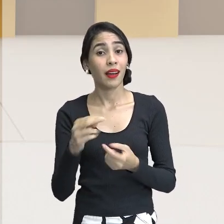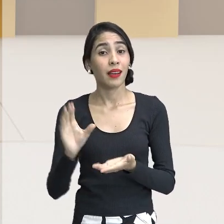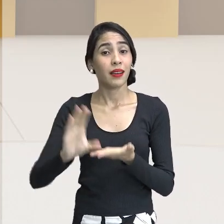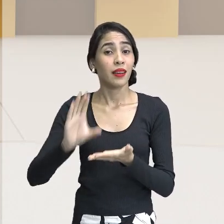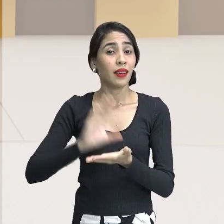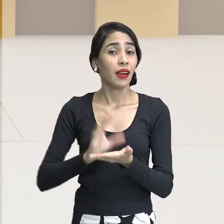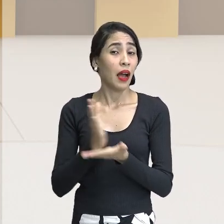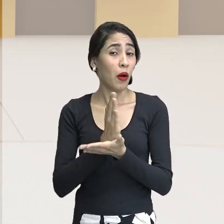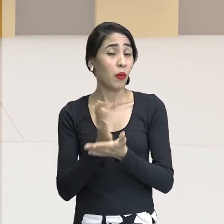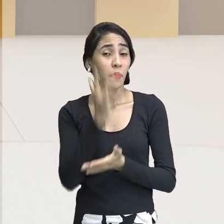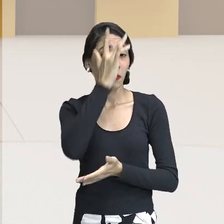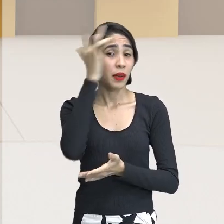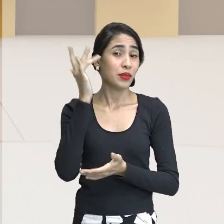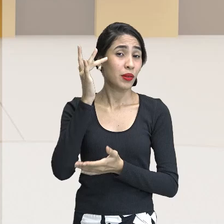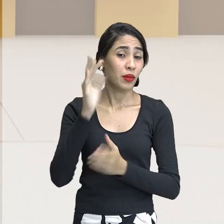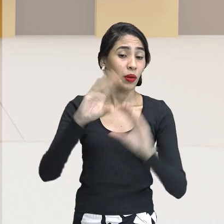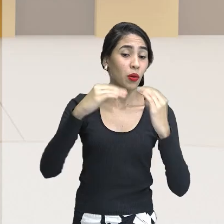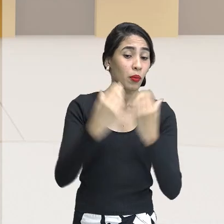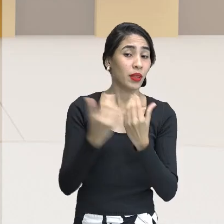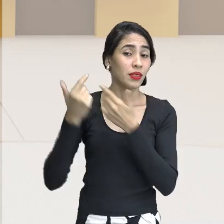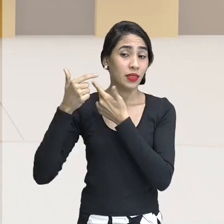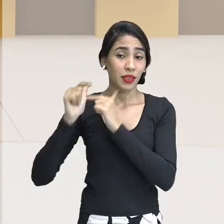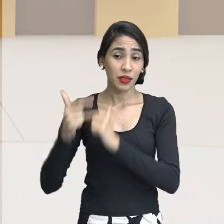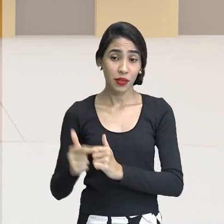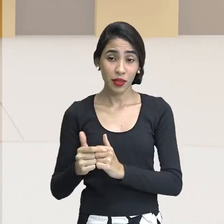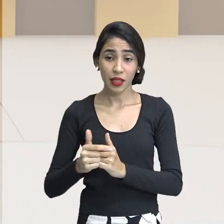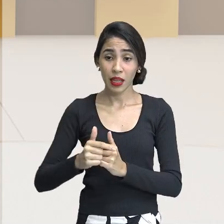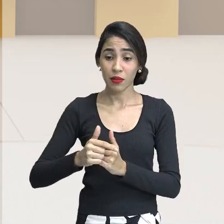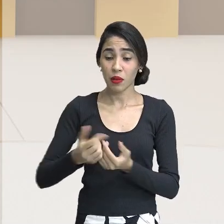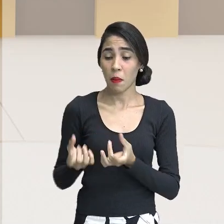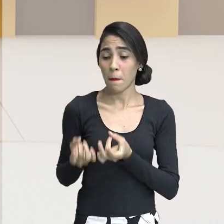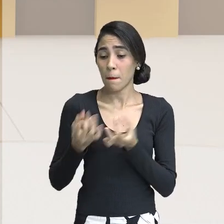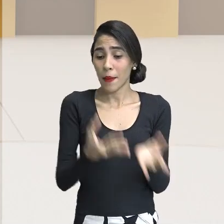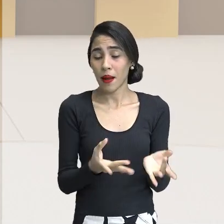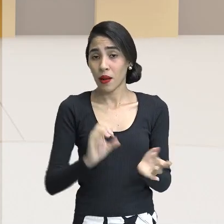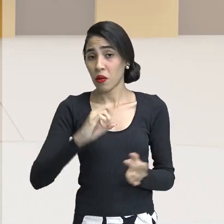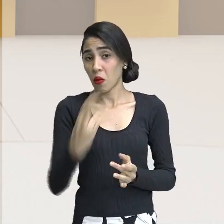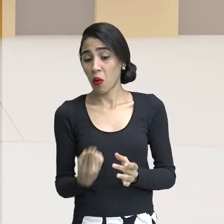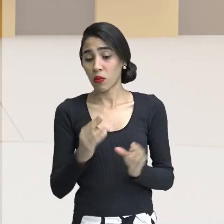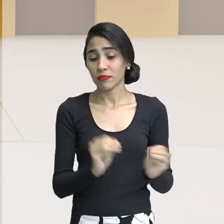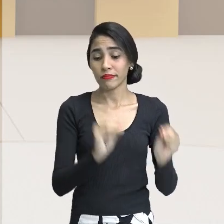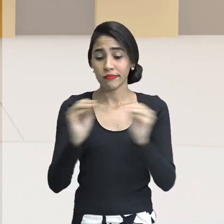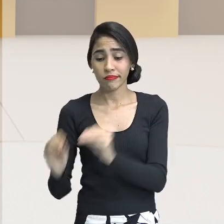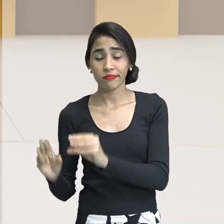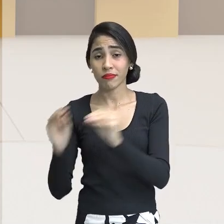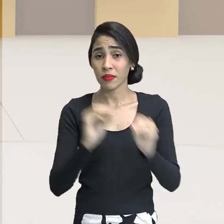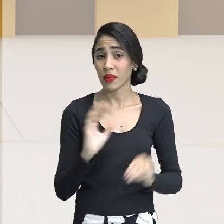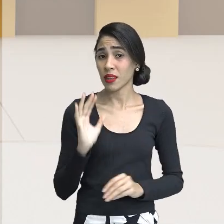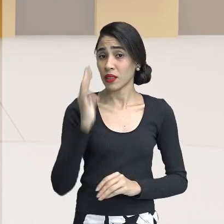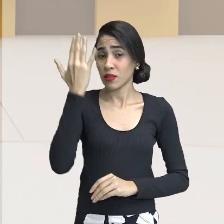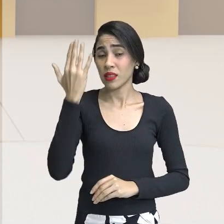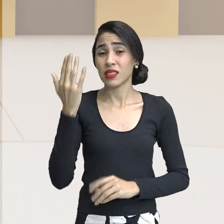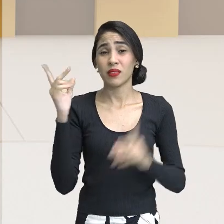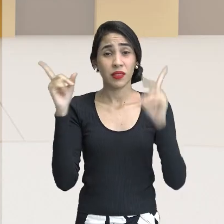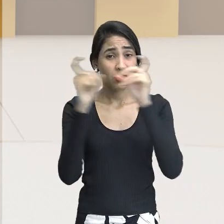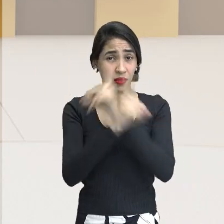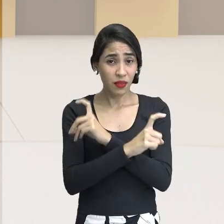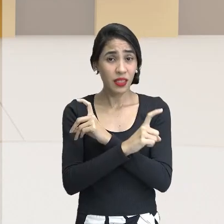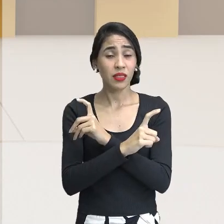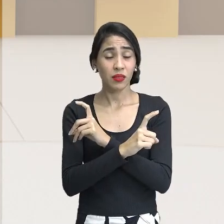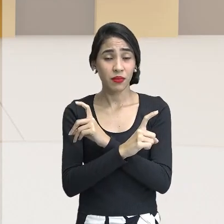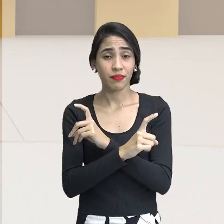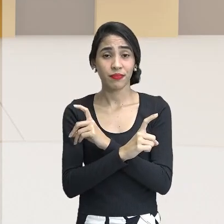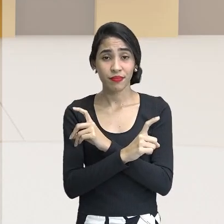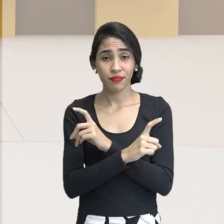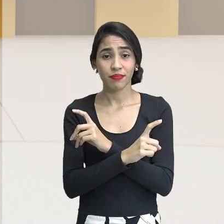para algumas pessoas. As comunidades tradicionais são expulsas ou são levadas a situações análogas à